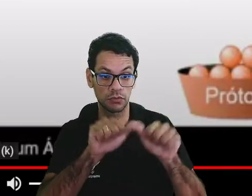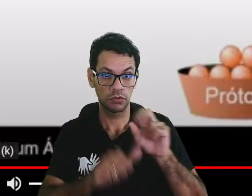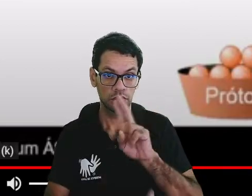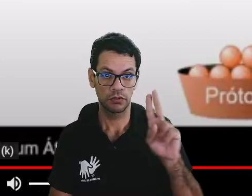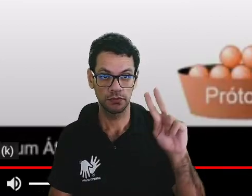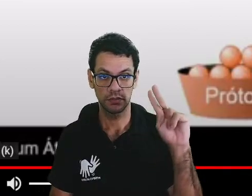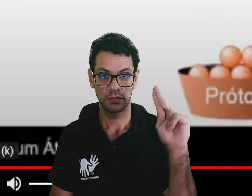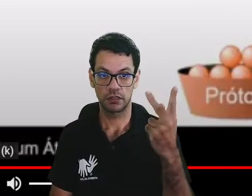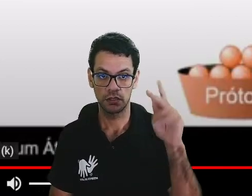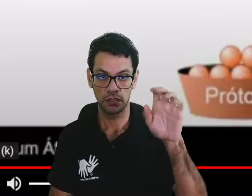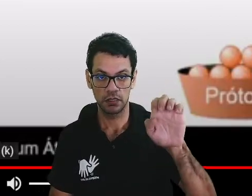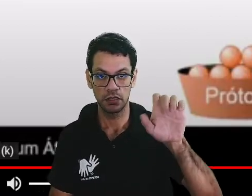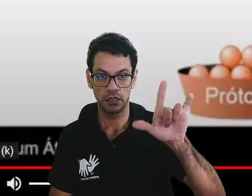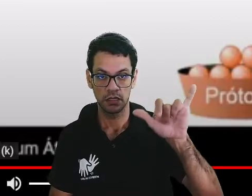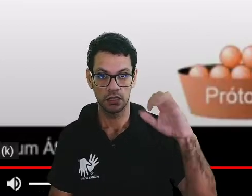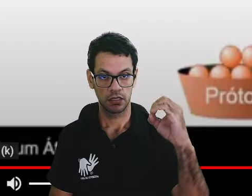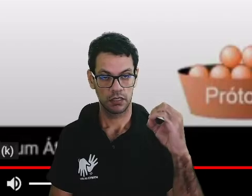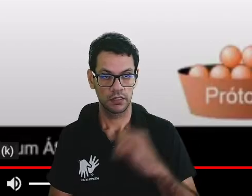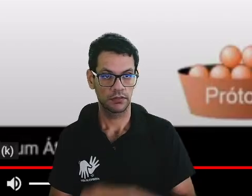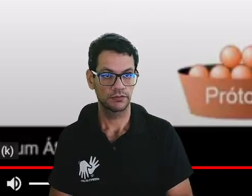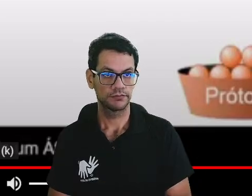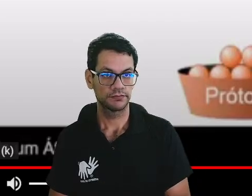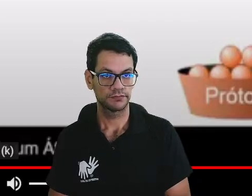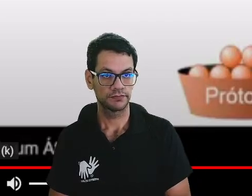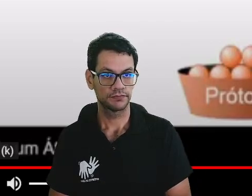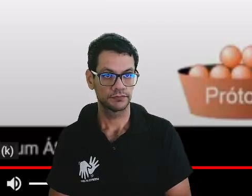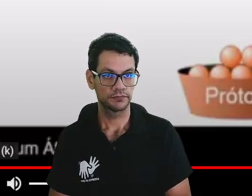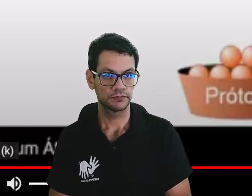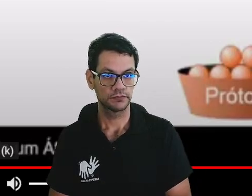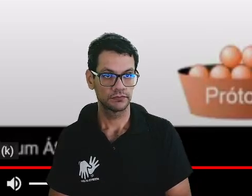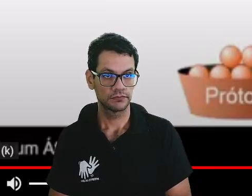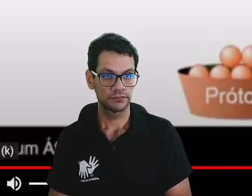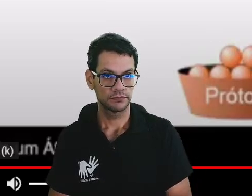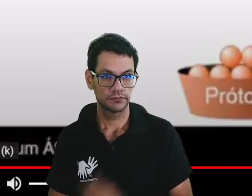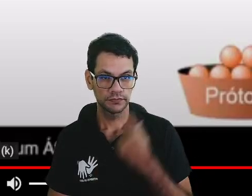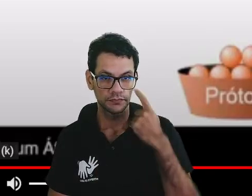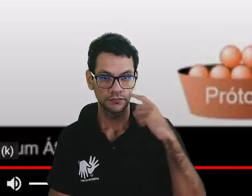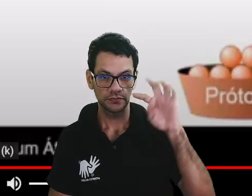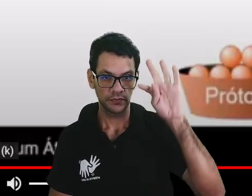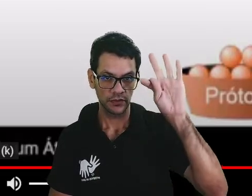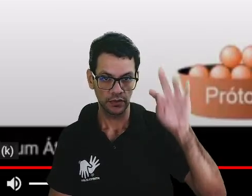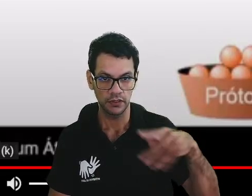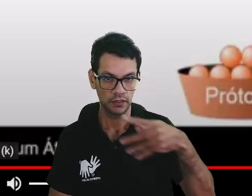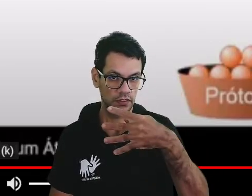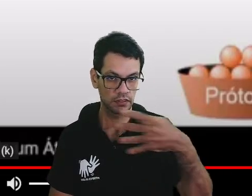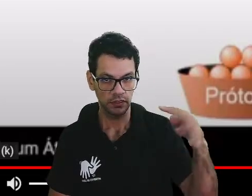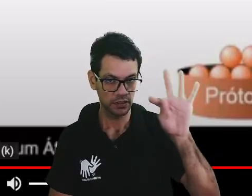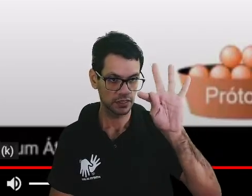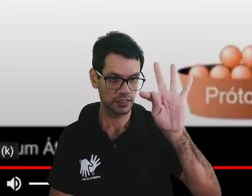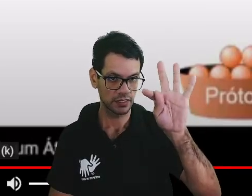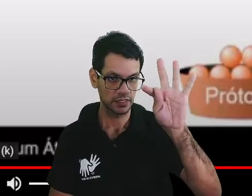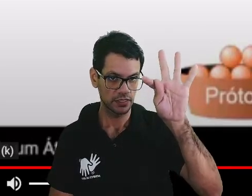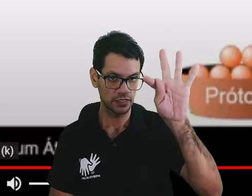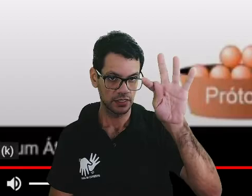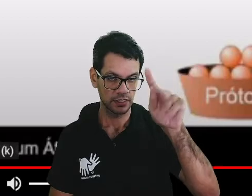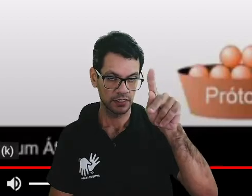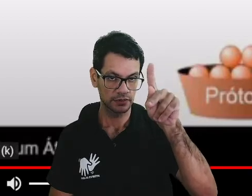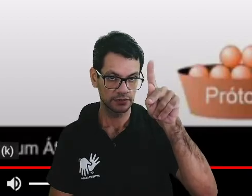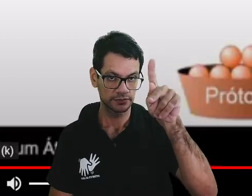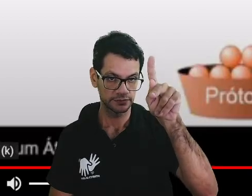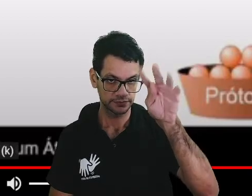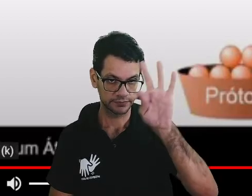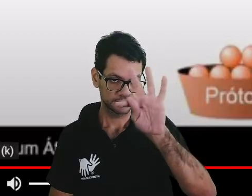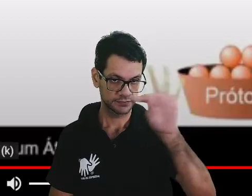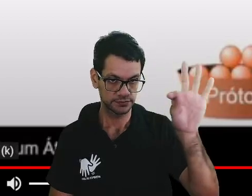montar aqui o átomo de lítio. O lítio está aqui, ó. Tá? Por que eu vou pegar esse